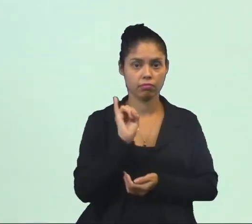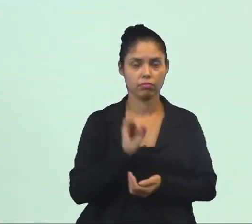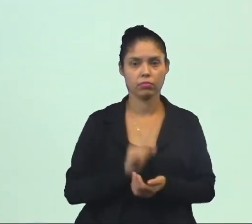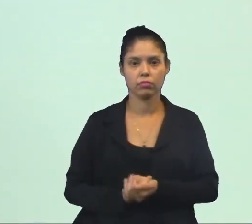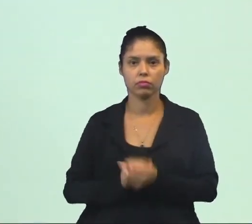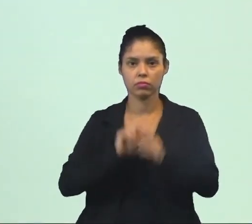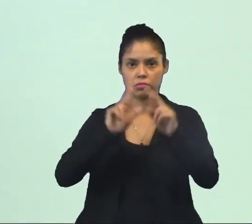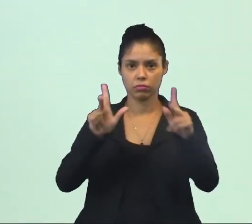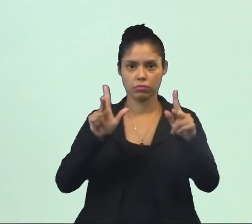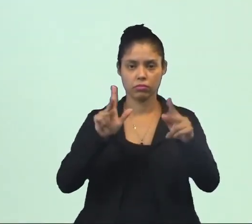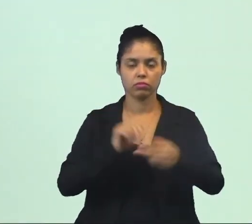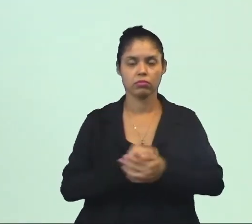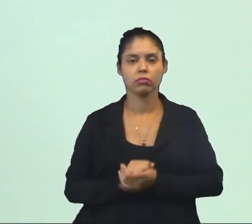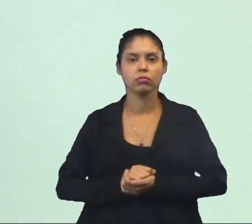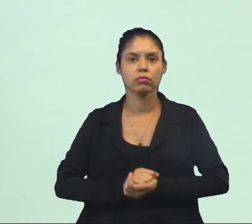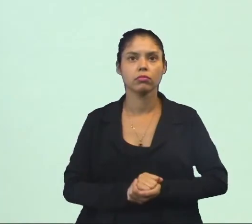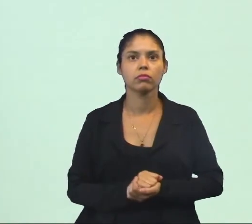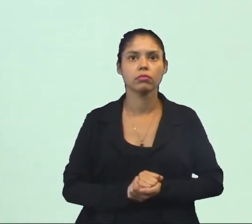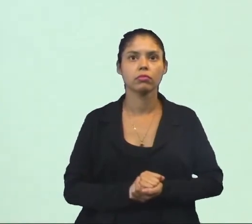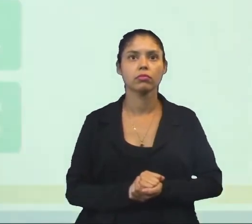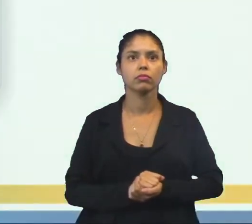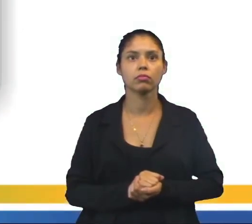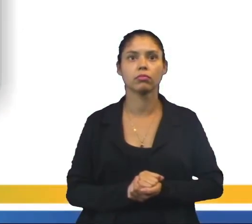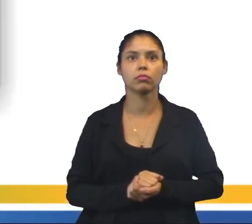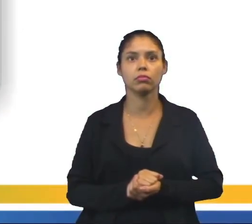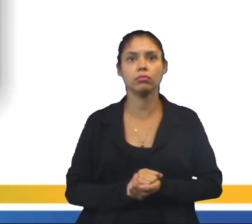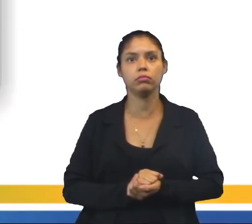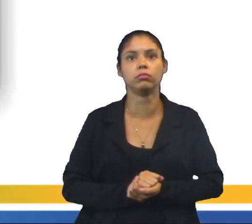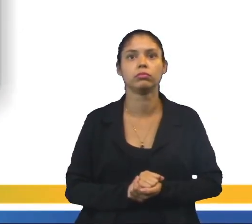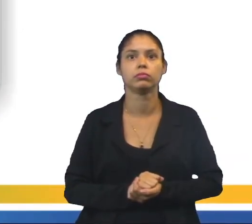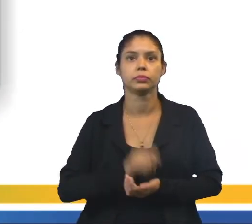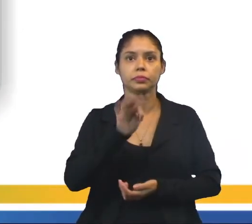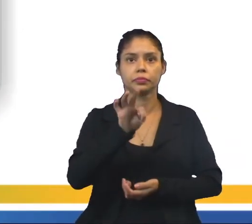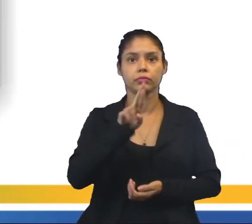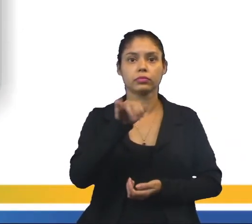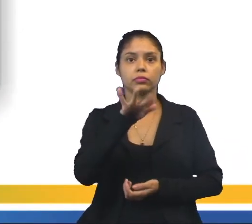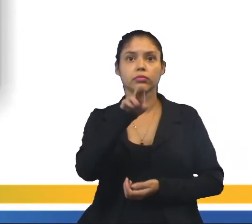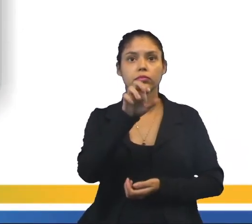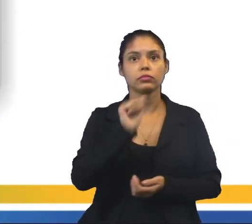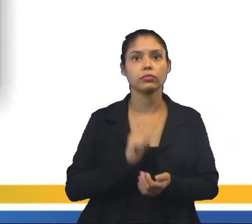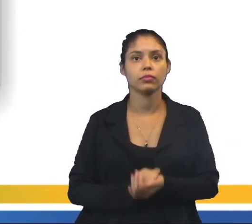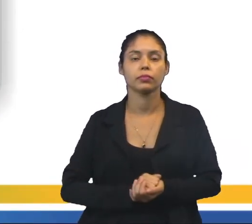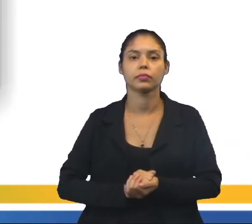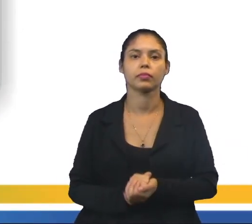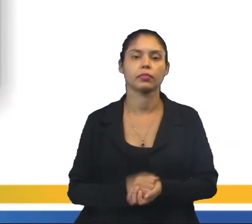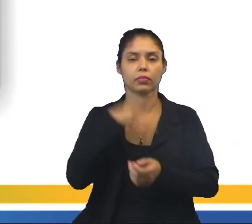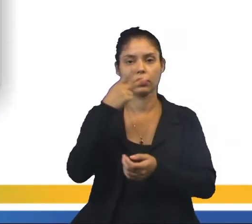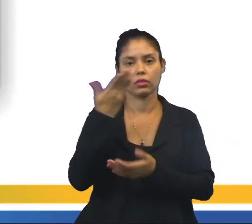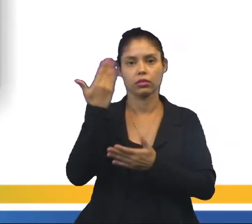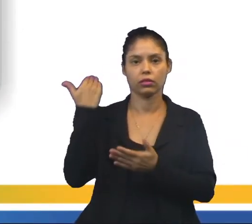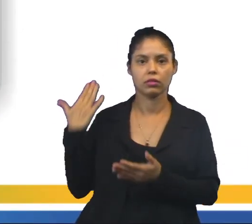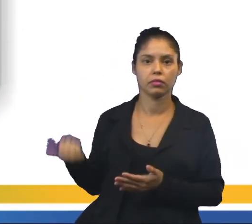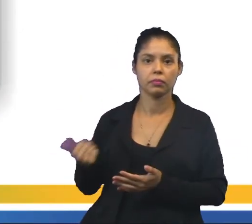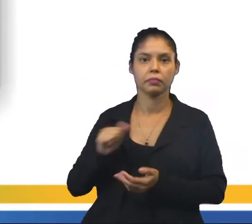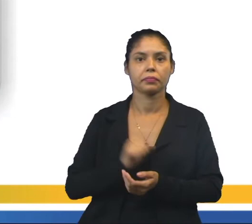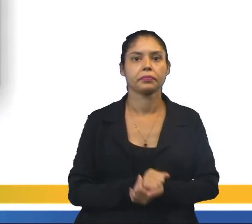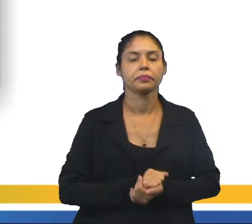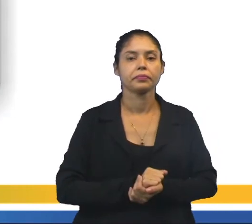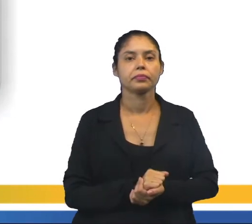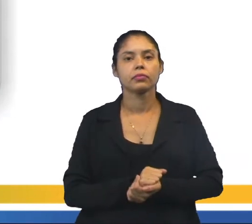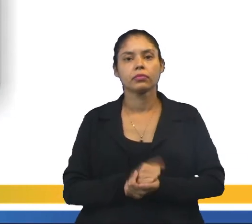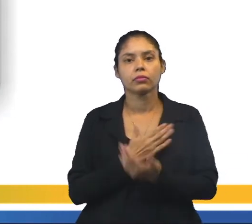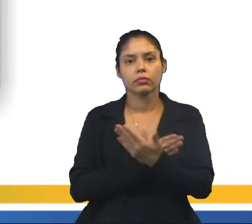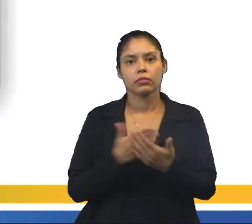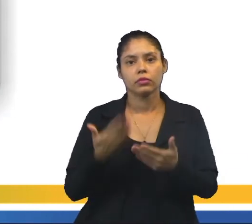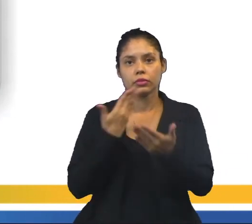Não é isso? Tá bom? E o timbre, voltando aqui, o timbre, que eu falei lá no início da aula, que